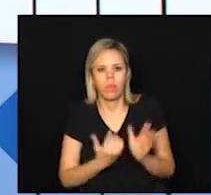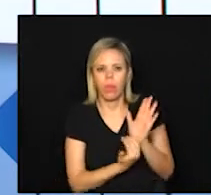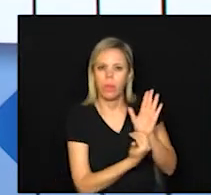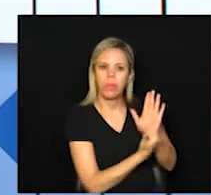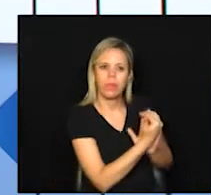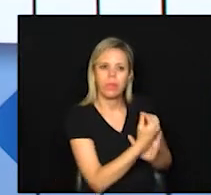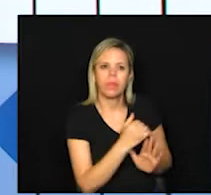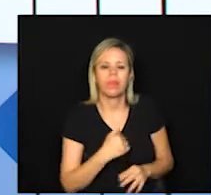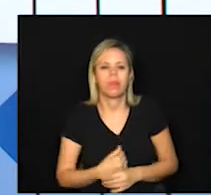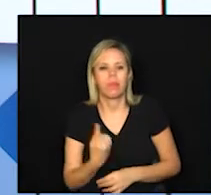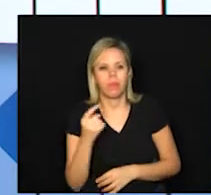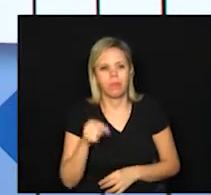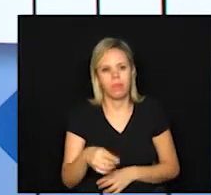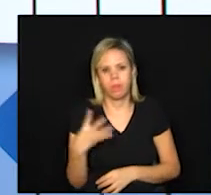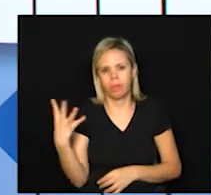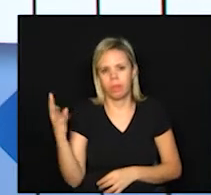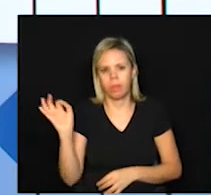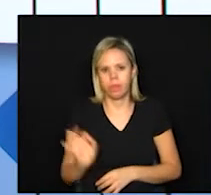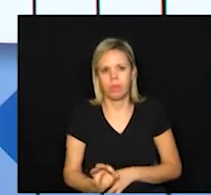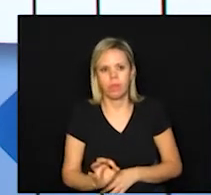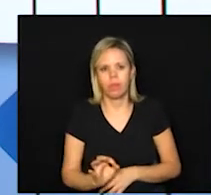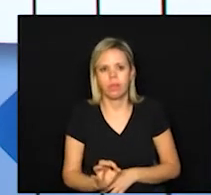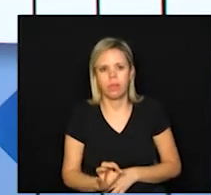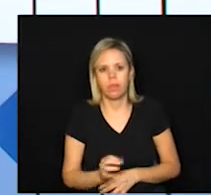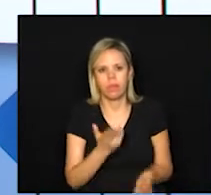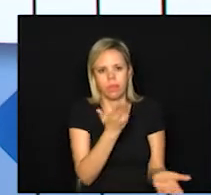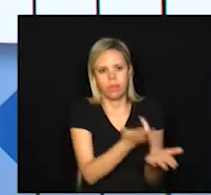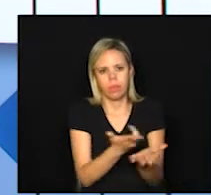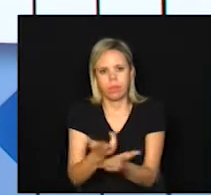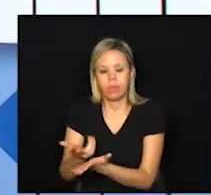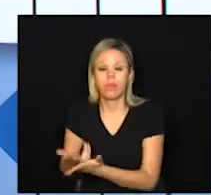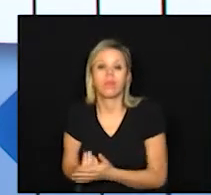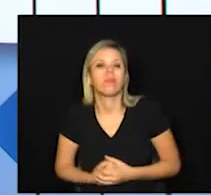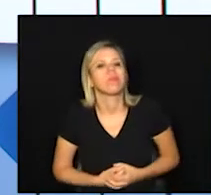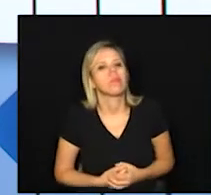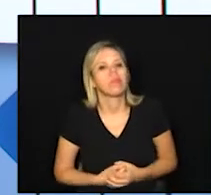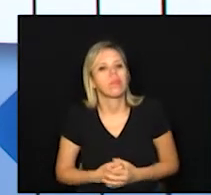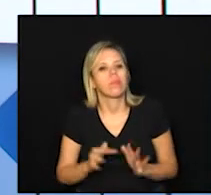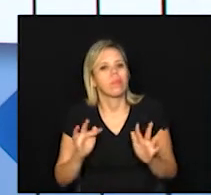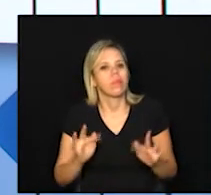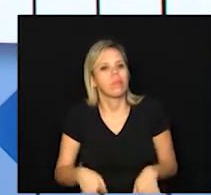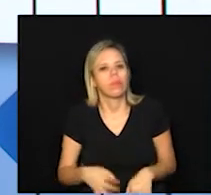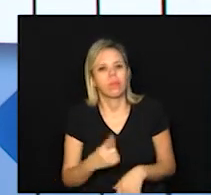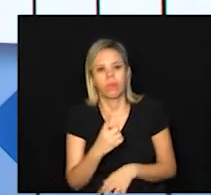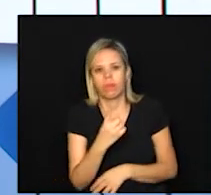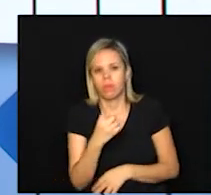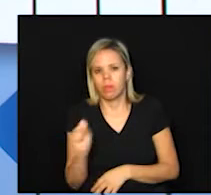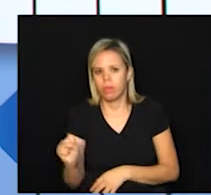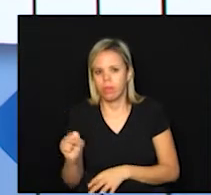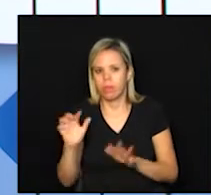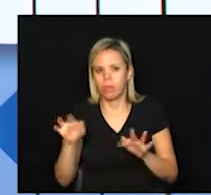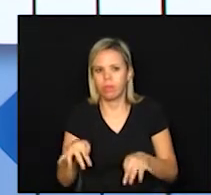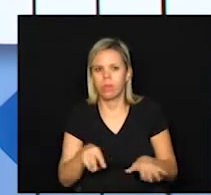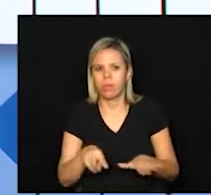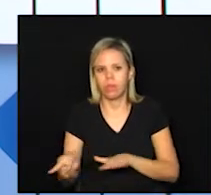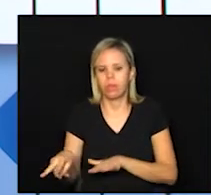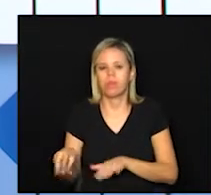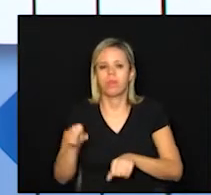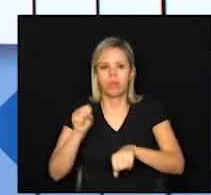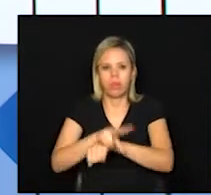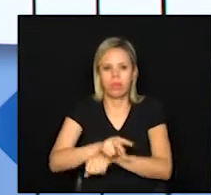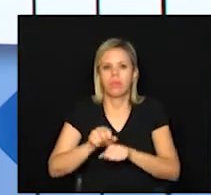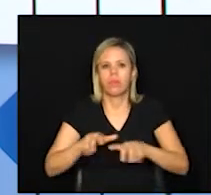acréscimo de 1,4% nas internações ao final da 18ª semana epidemiológica,